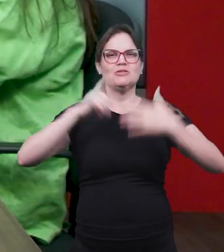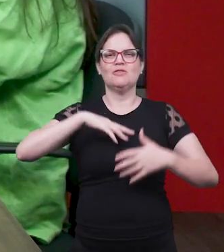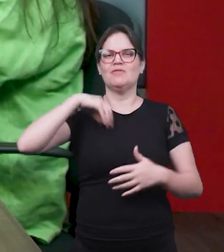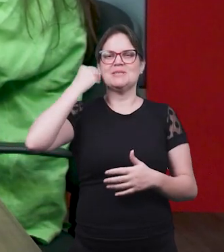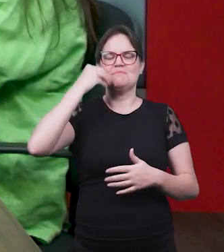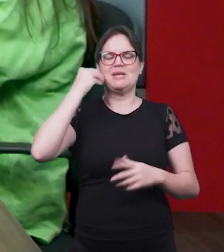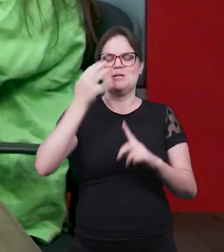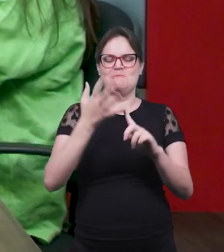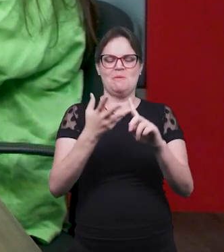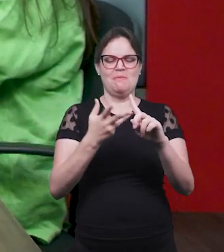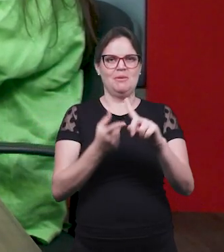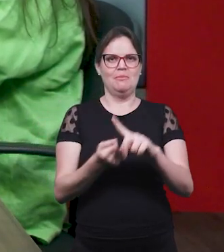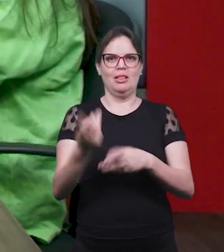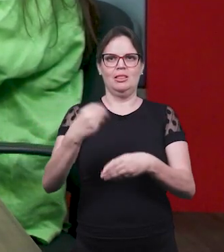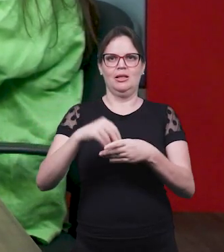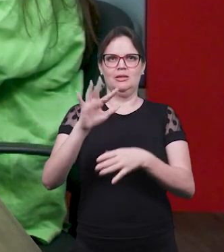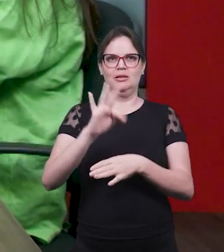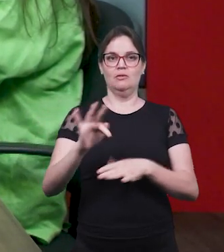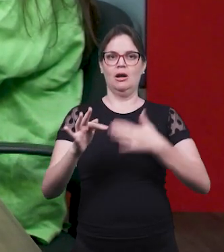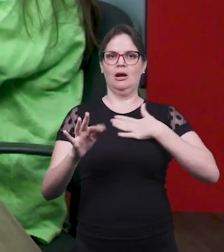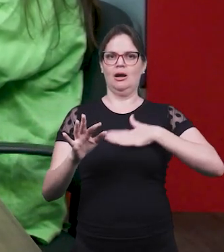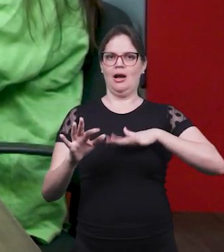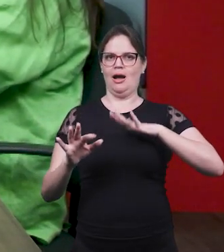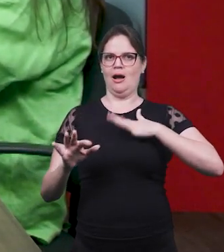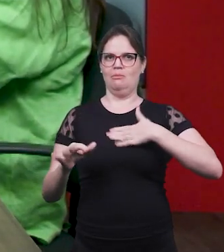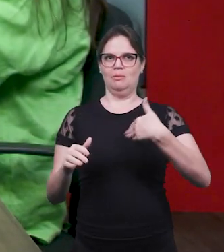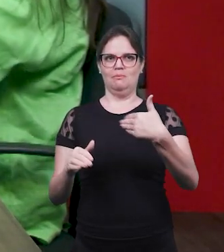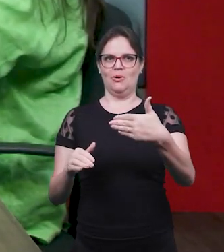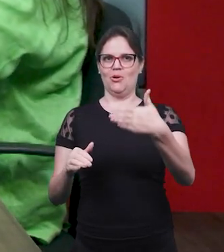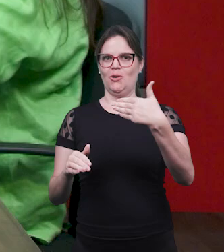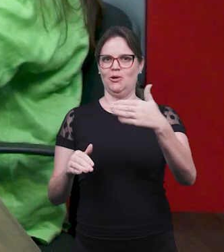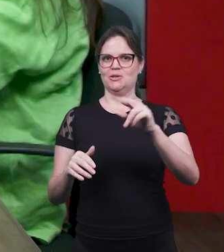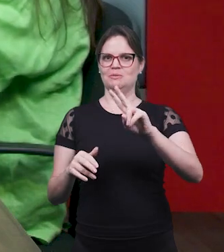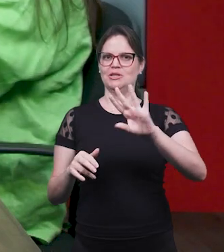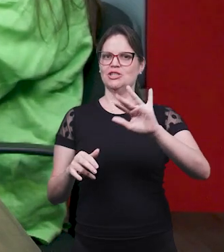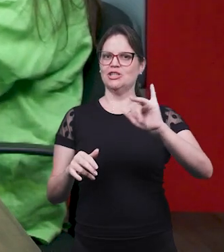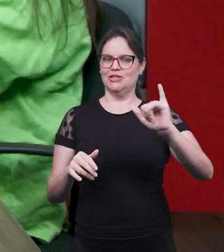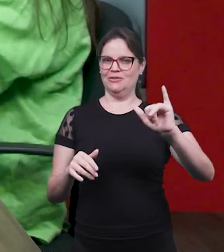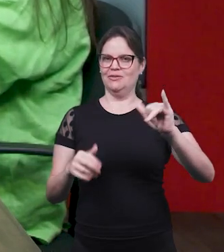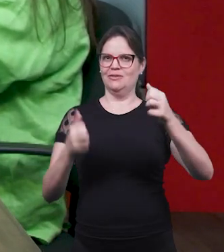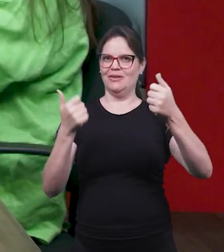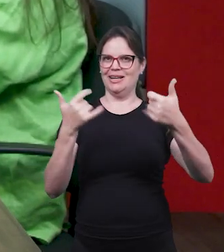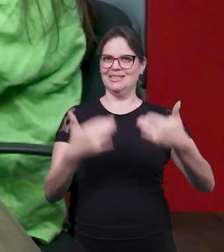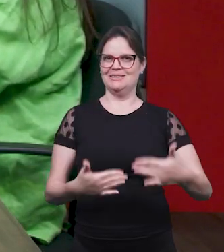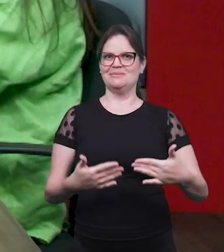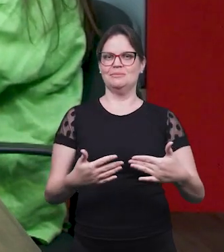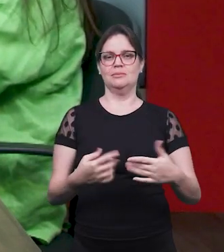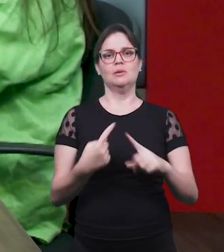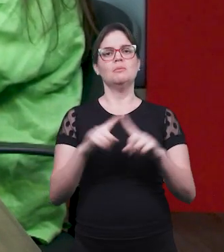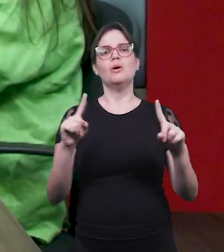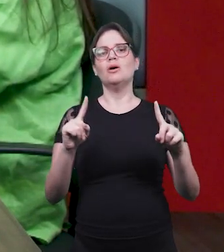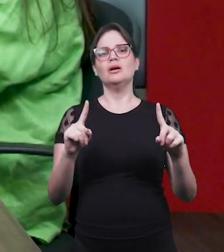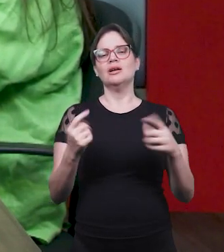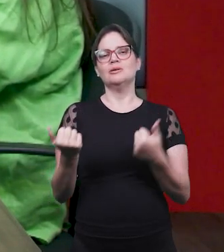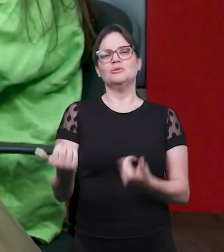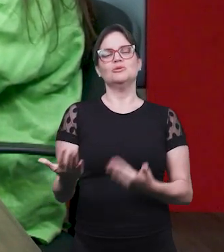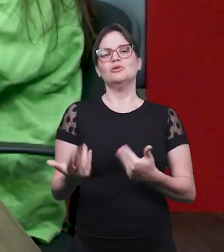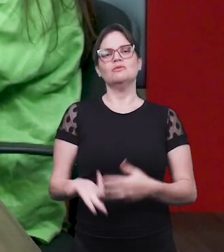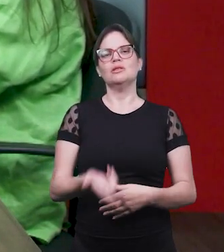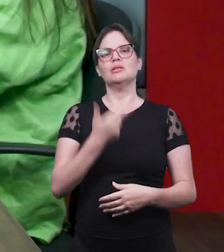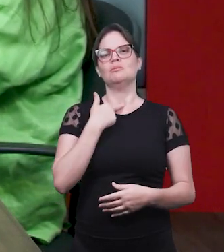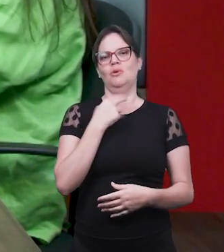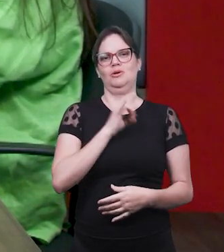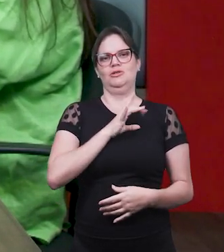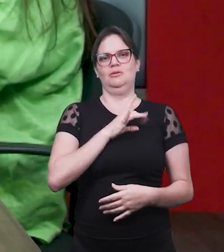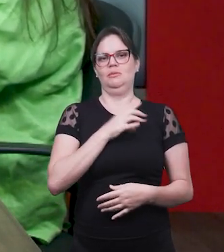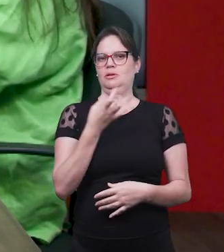na faculdade. Guarda que a gente vai contar no próximo episódio. O jovem, ele não pode temer Isso mesmo. esse momento.